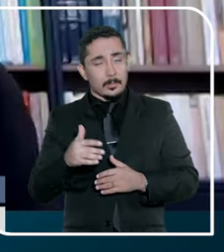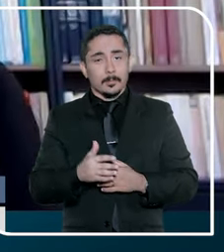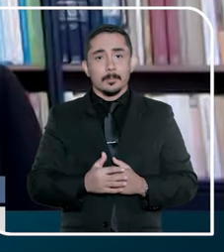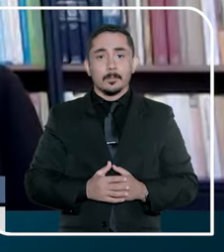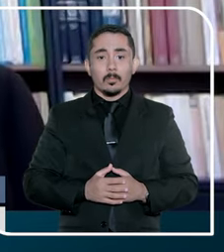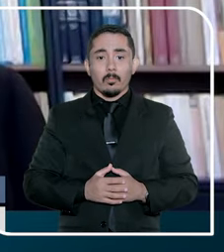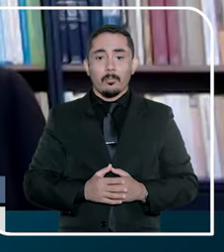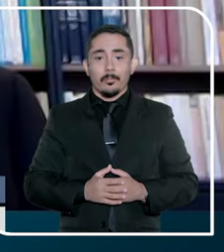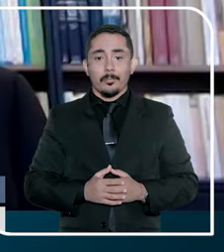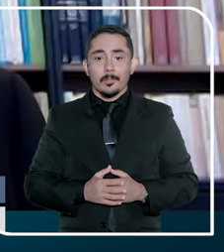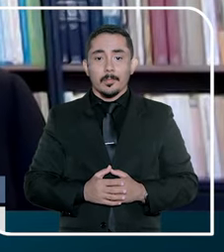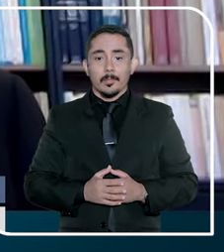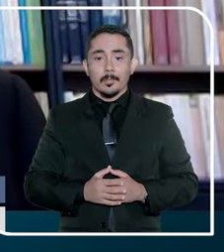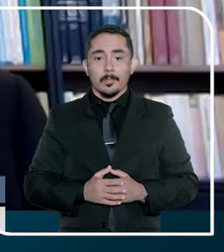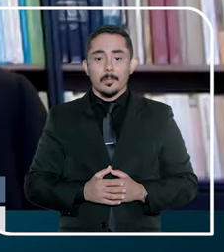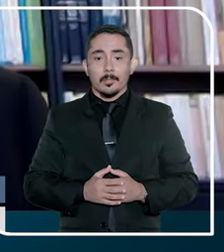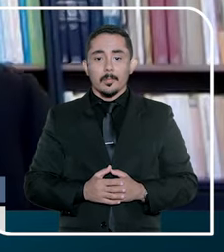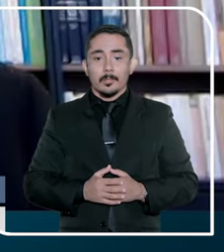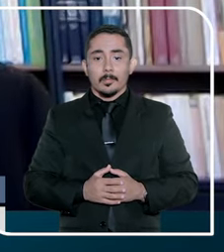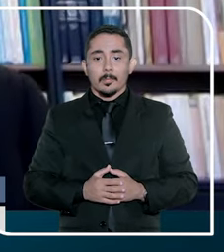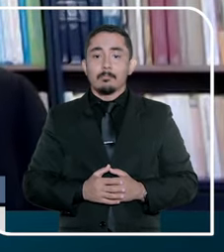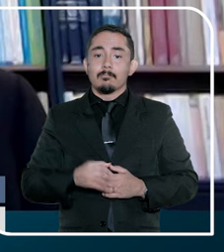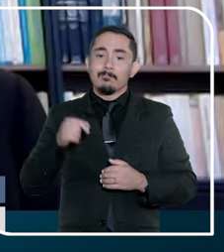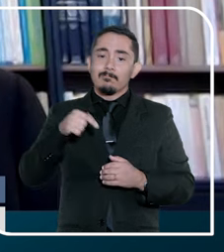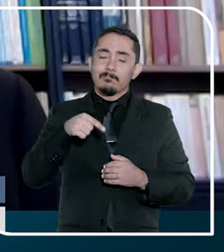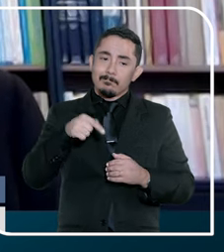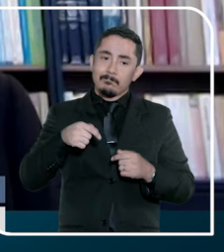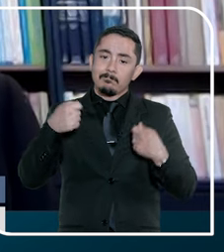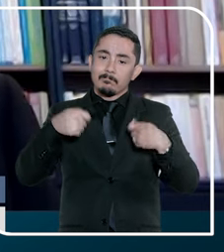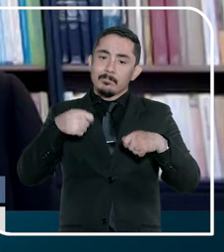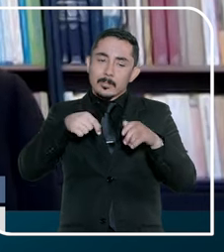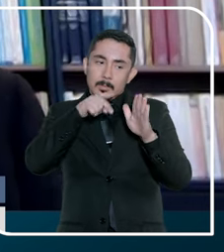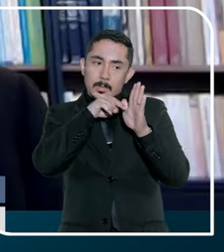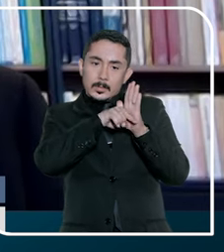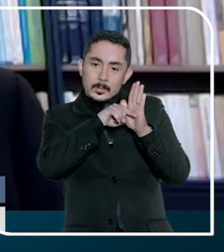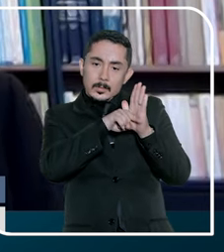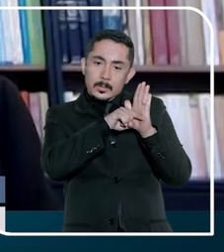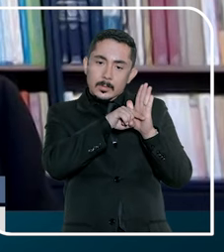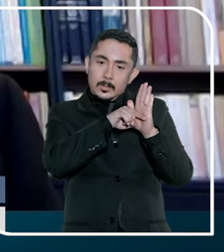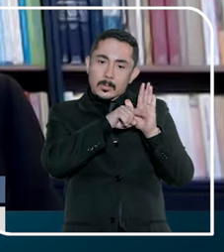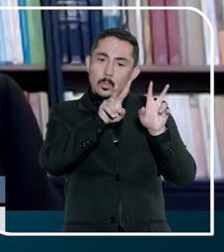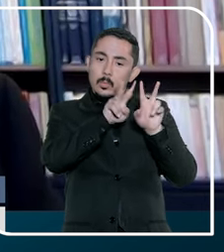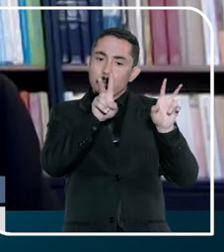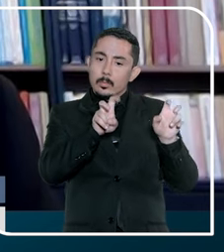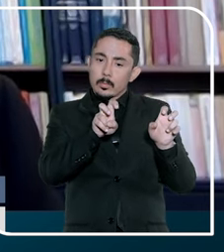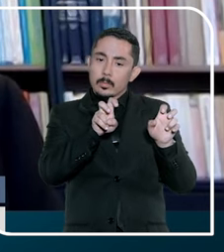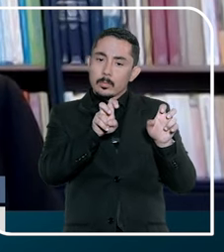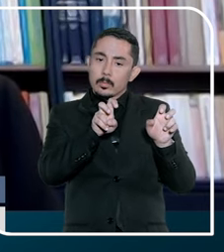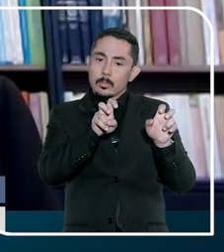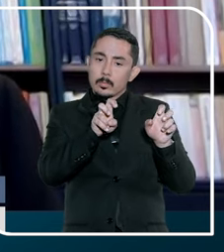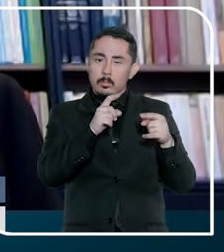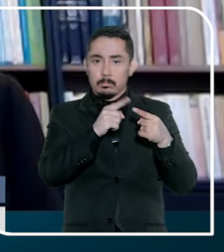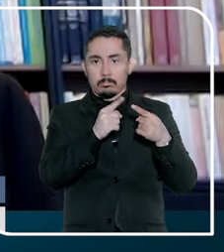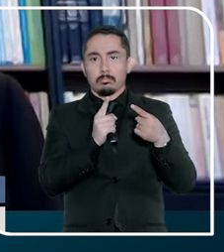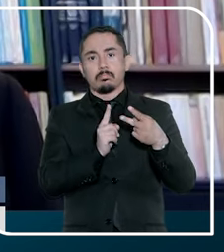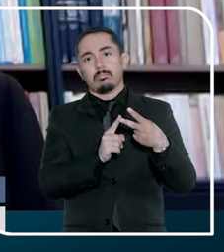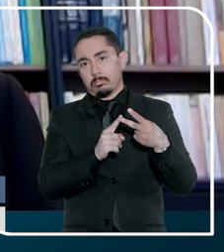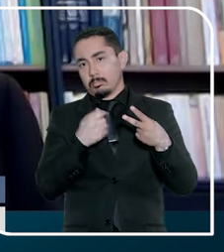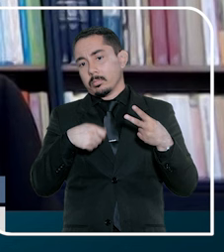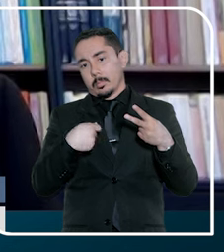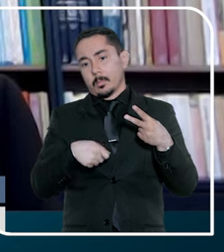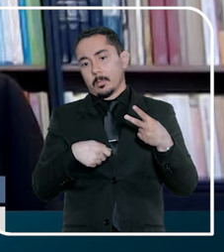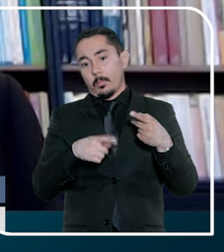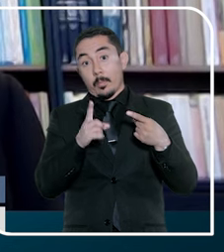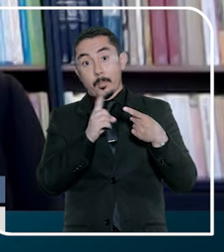insignificância aqui é necessáo analisar assunto sobre duas perspectivas a regra e as